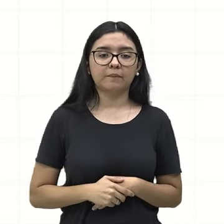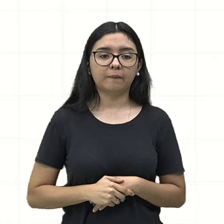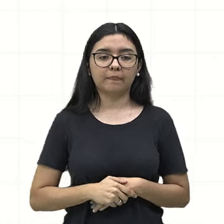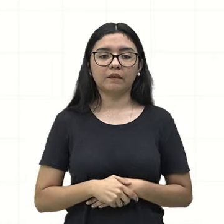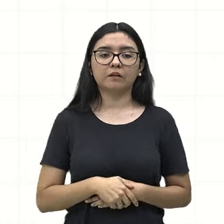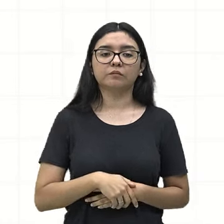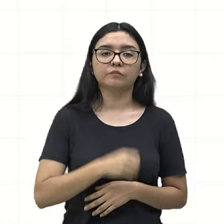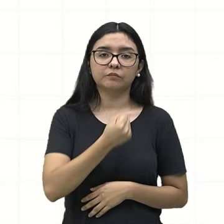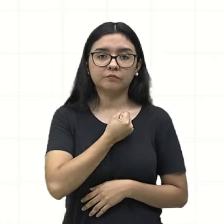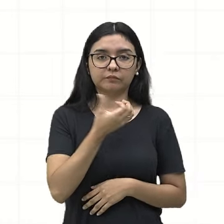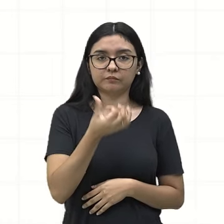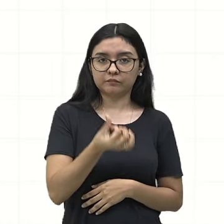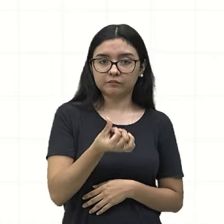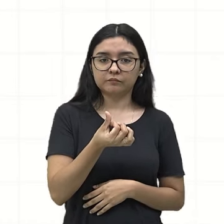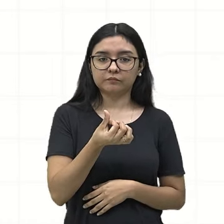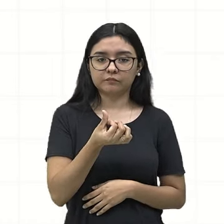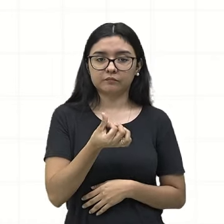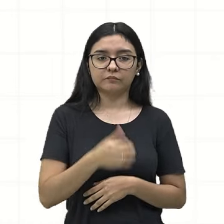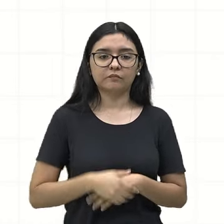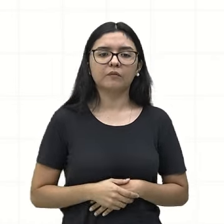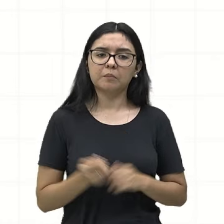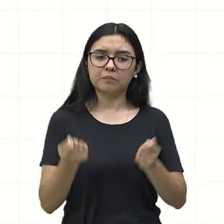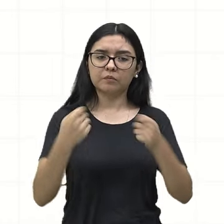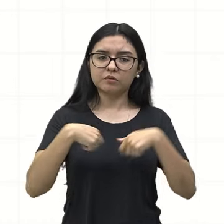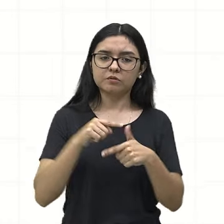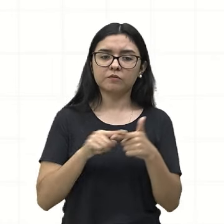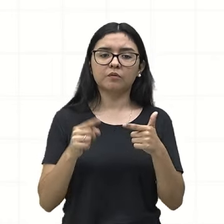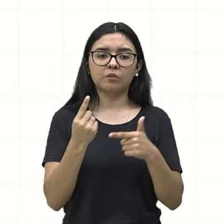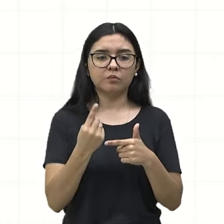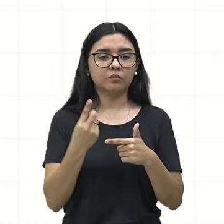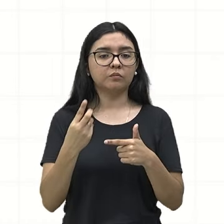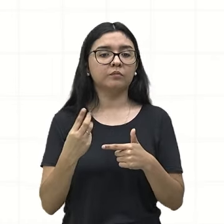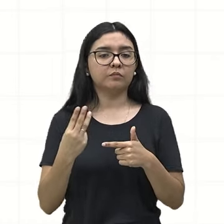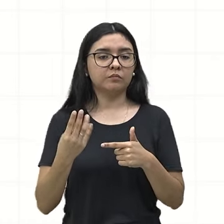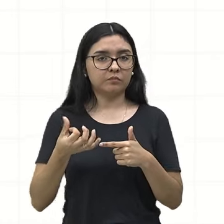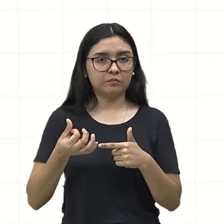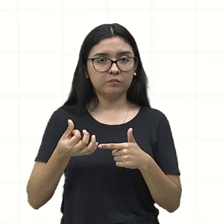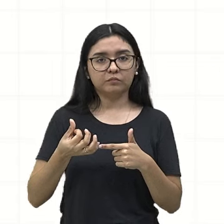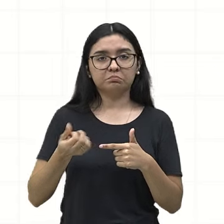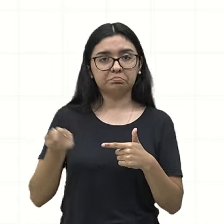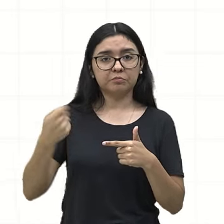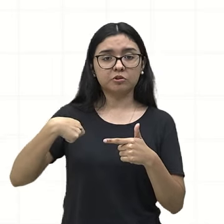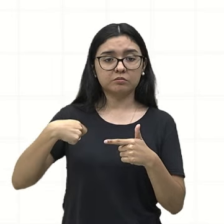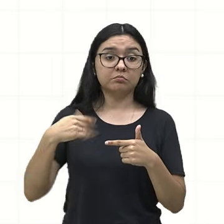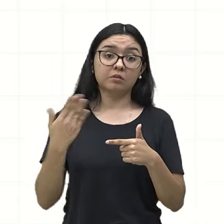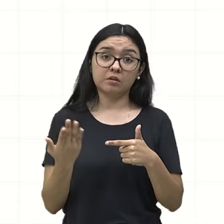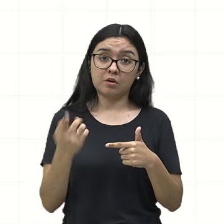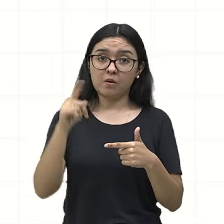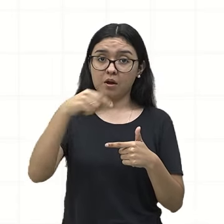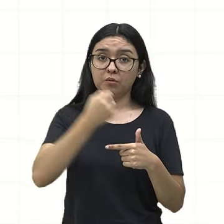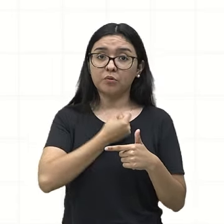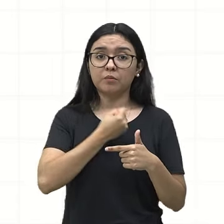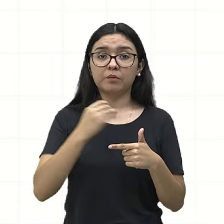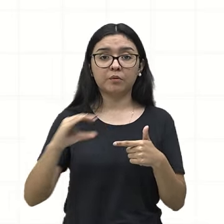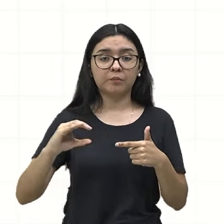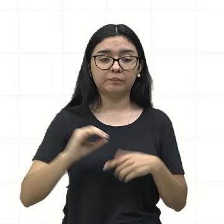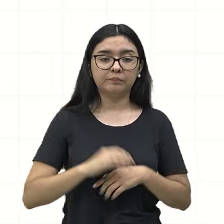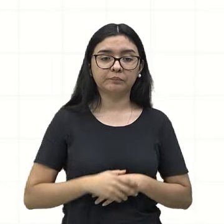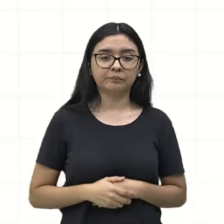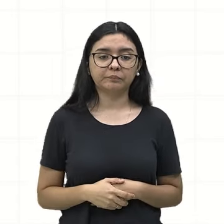Número 6, número 6, olha só, dá para dividir por 1, por 2, por 3 e por 6. Então, ele é um número